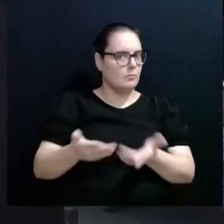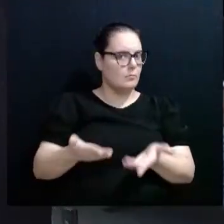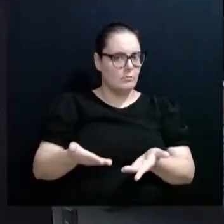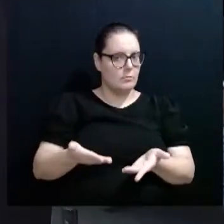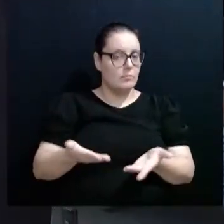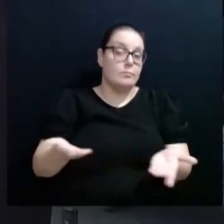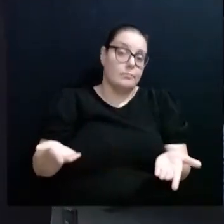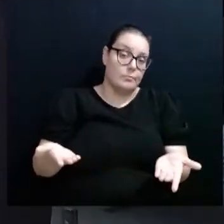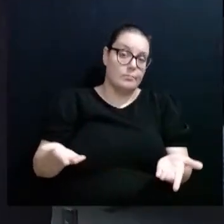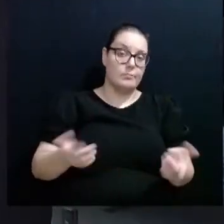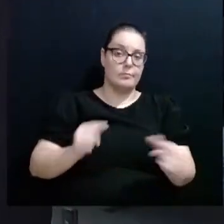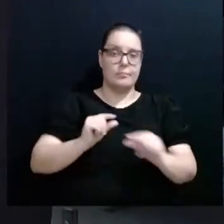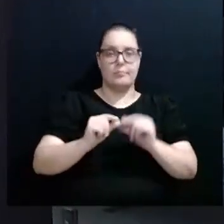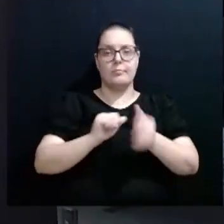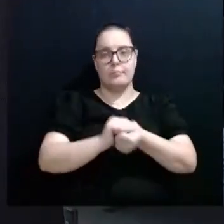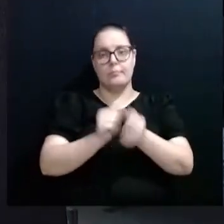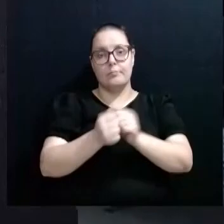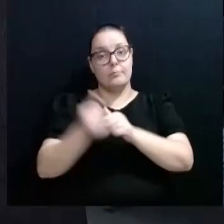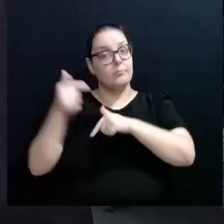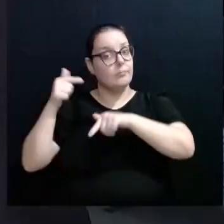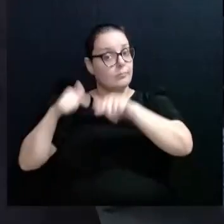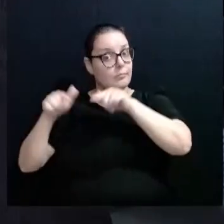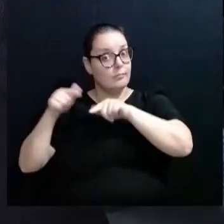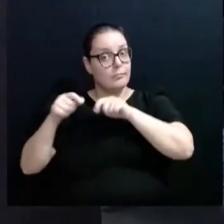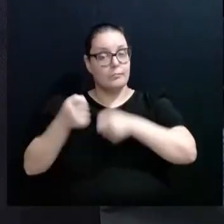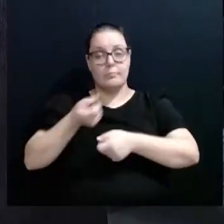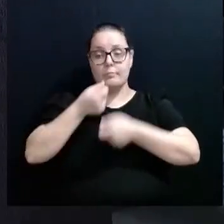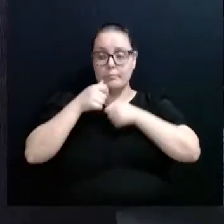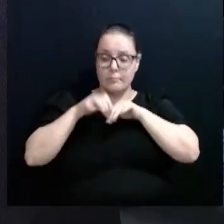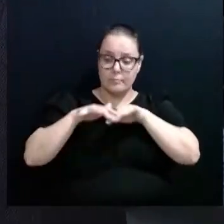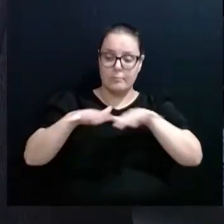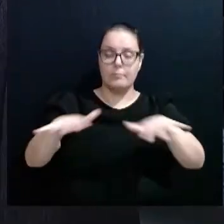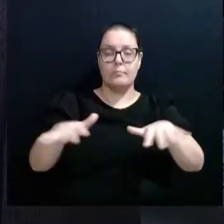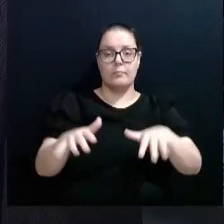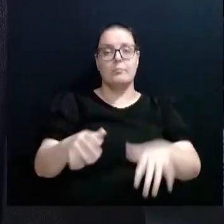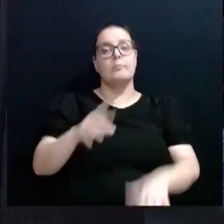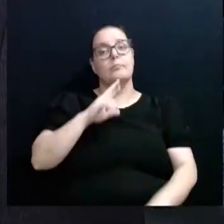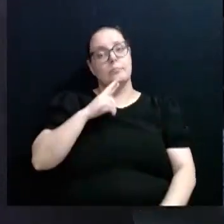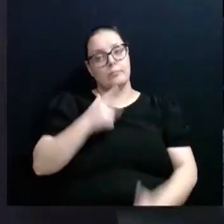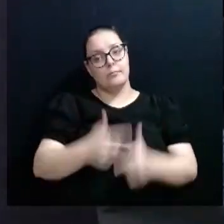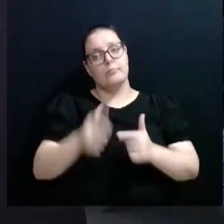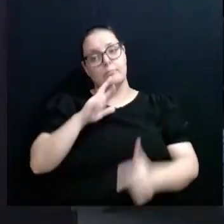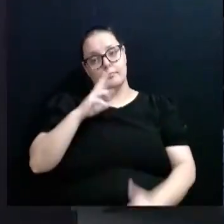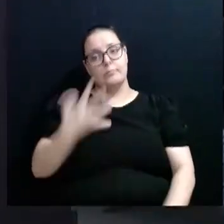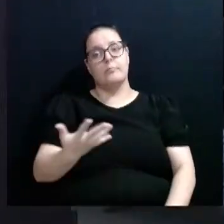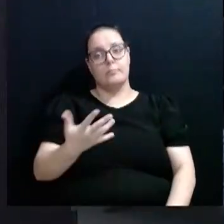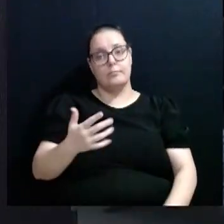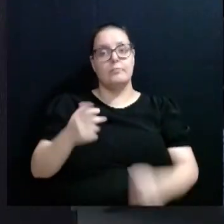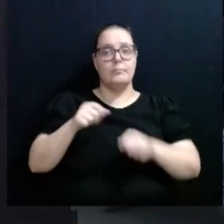pequenos ajustes para a logística de distribuição para que o problema seja resolvido e a distribuição seja normalizada.